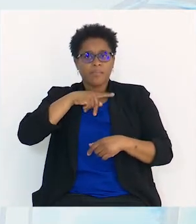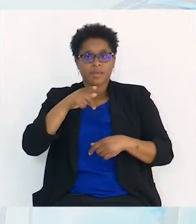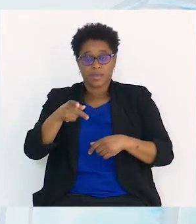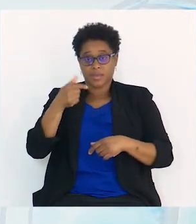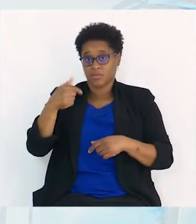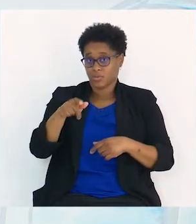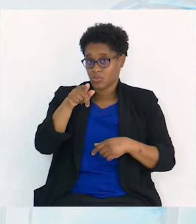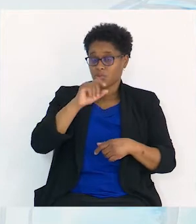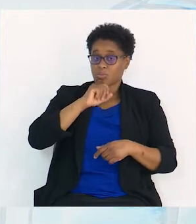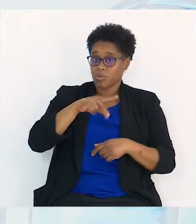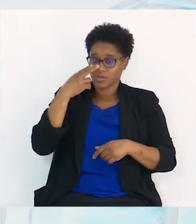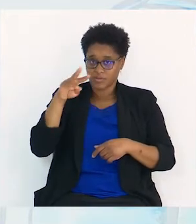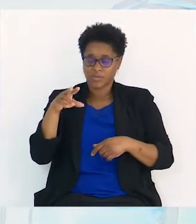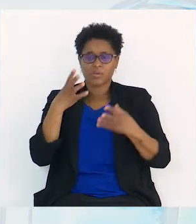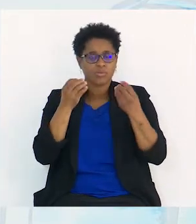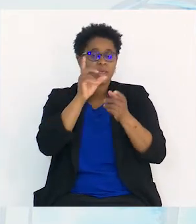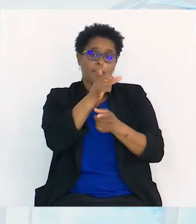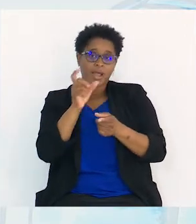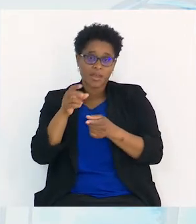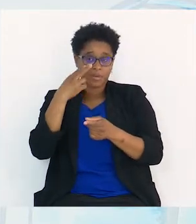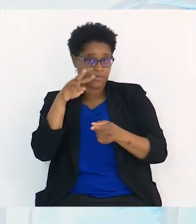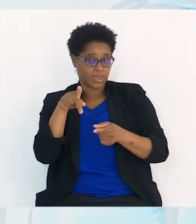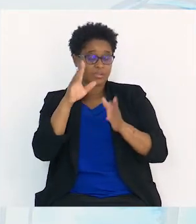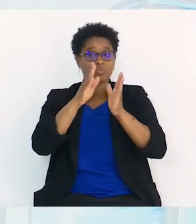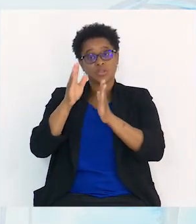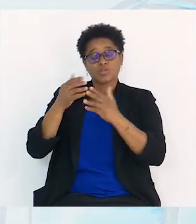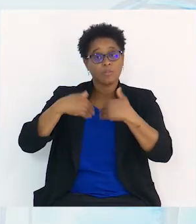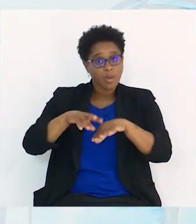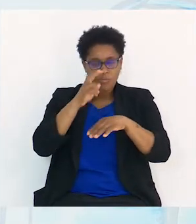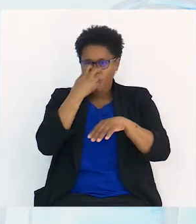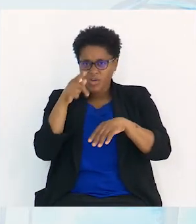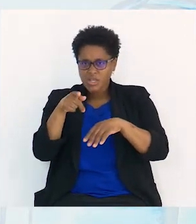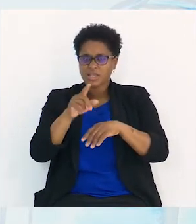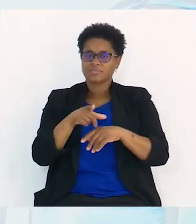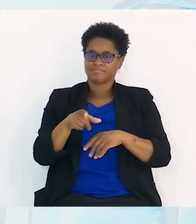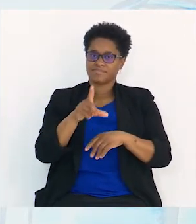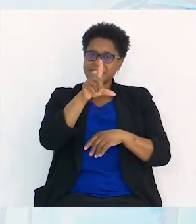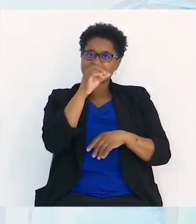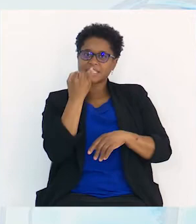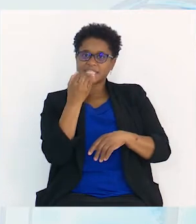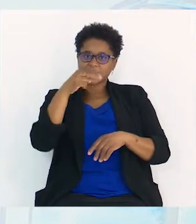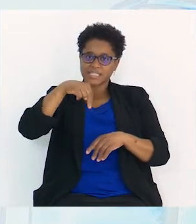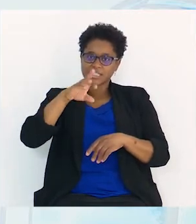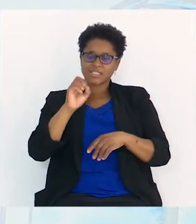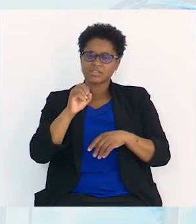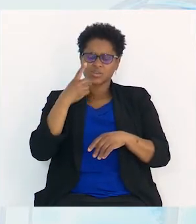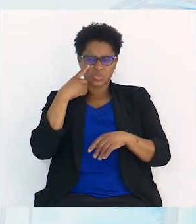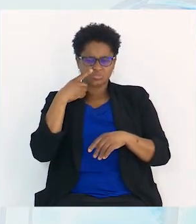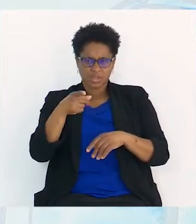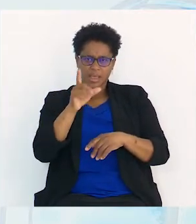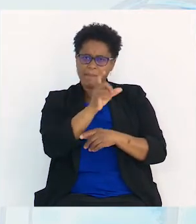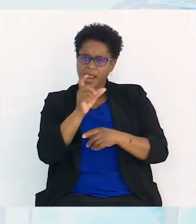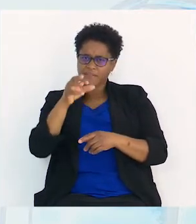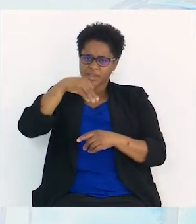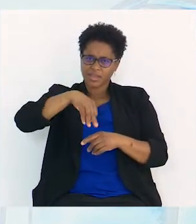várias palavras para ver esse processo, mas o foco está aqui. Linho é considerada a palavra primitiva,